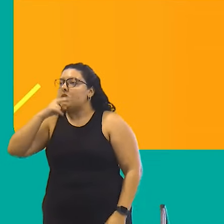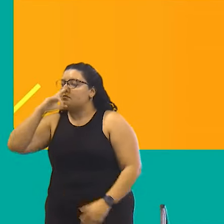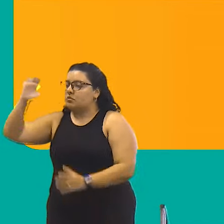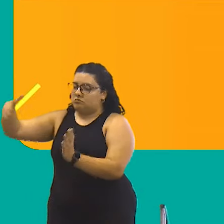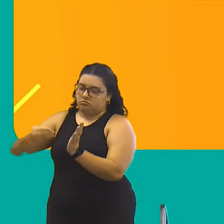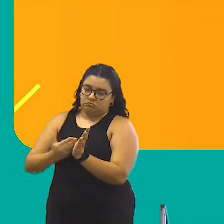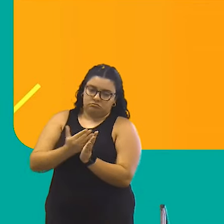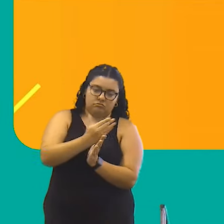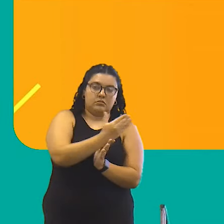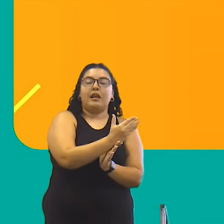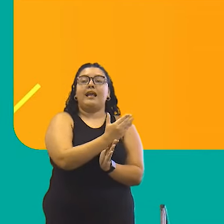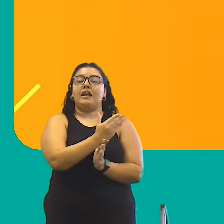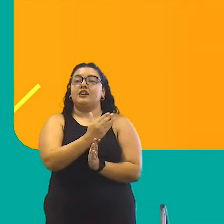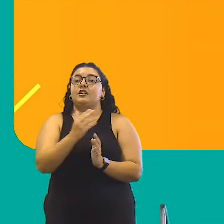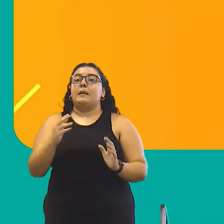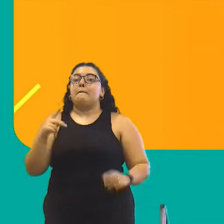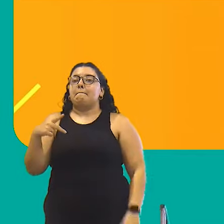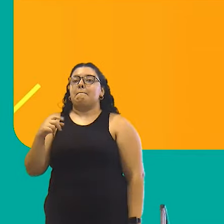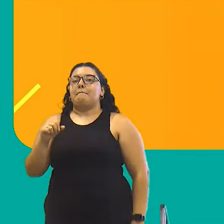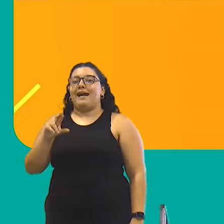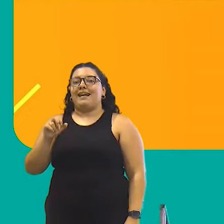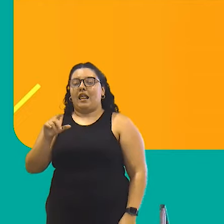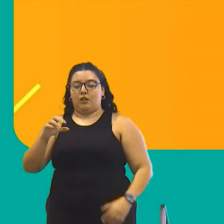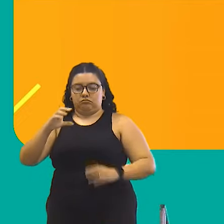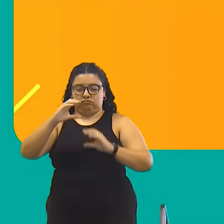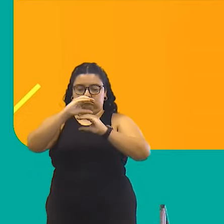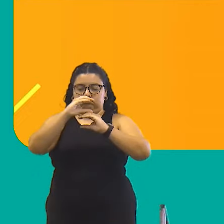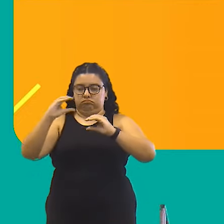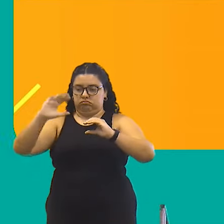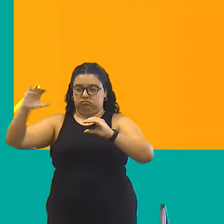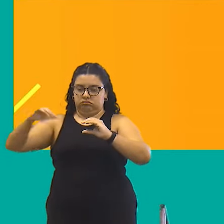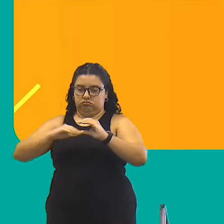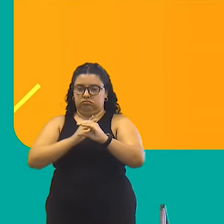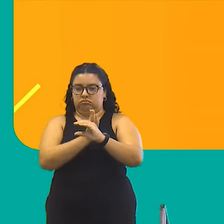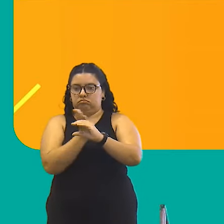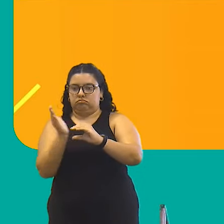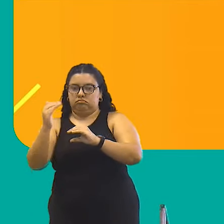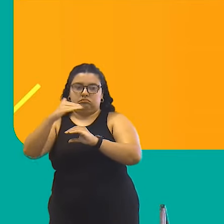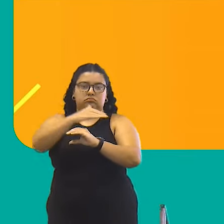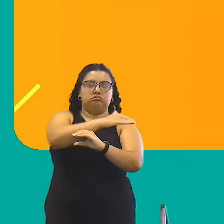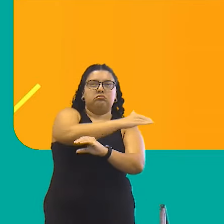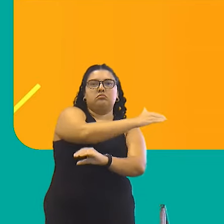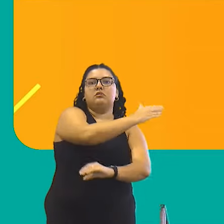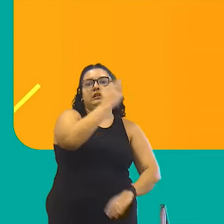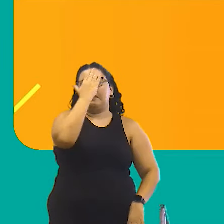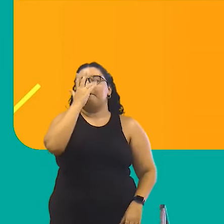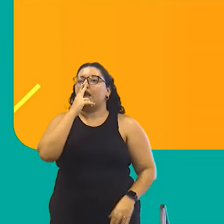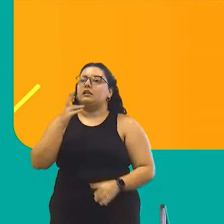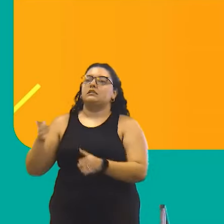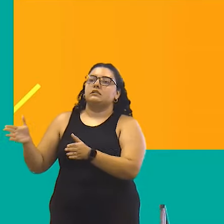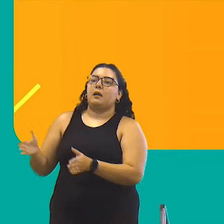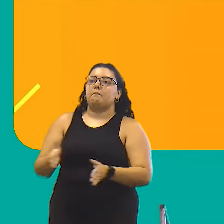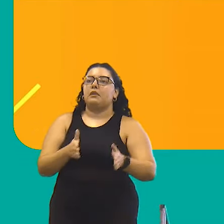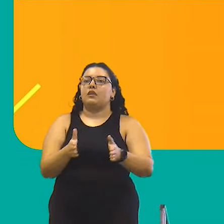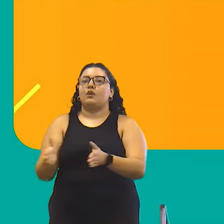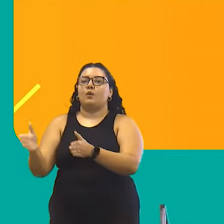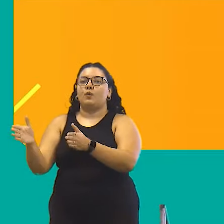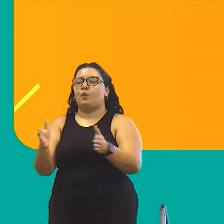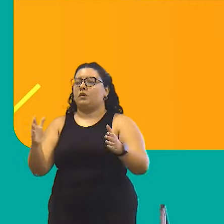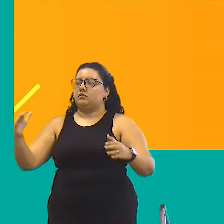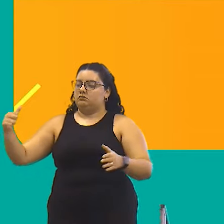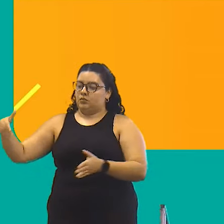em paralelo, são cargas diferentes que vão por um e pelo outro. Você pode pensar como uma estrada. Por